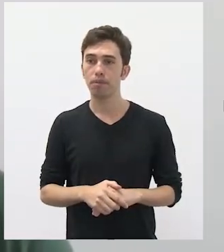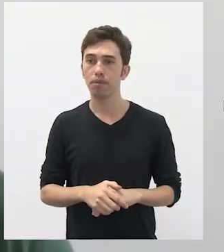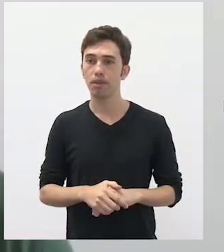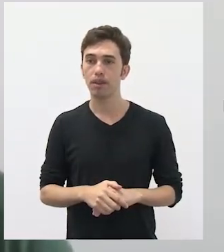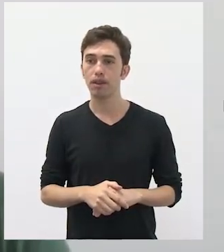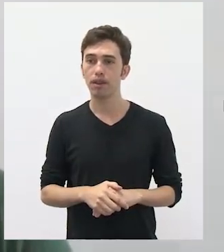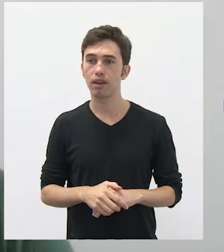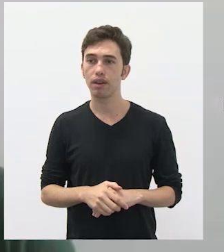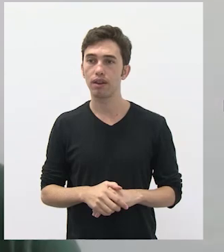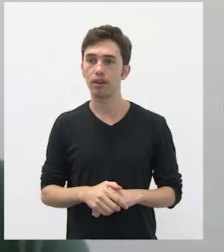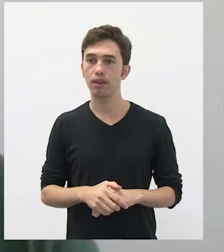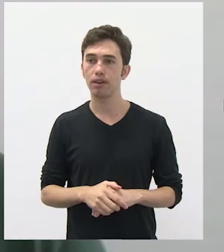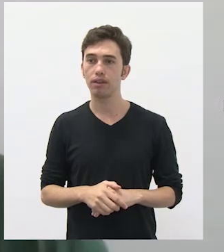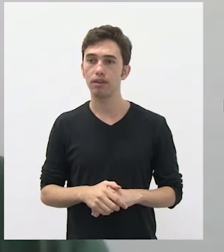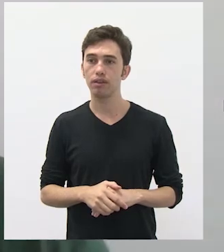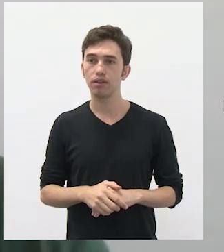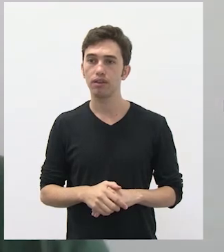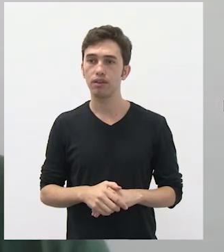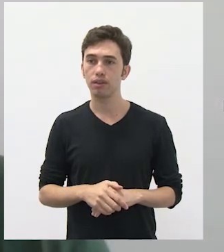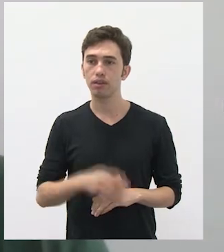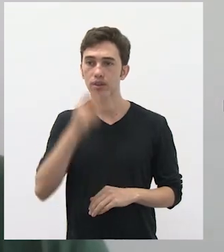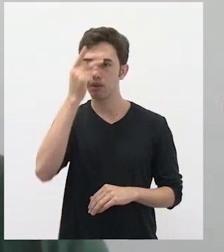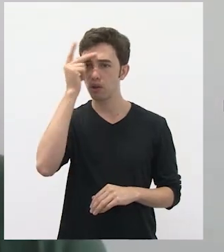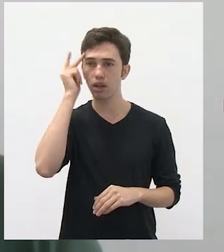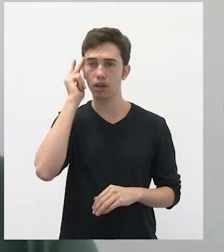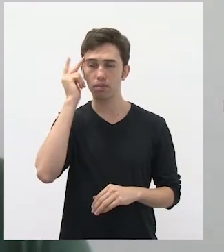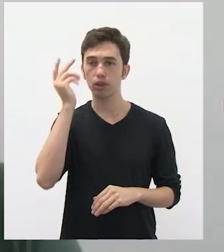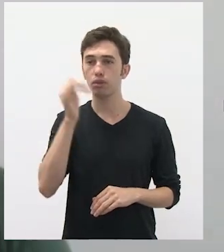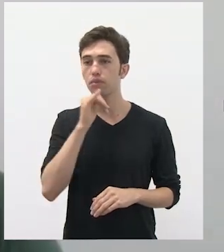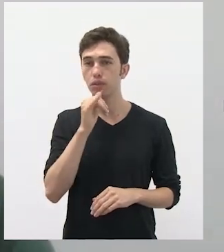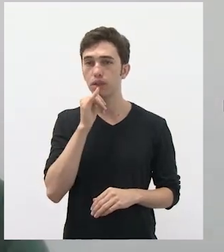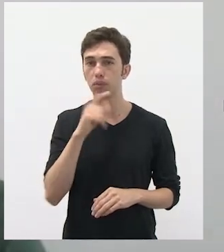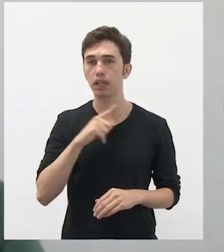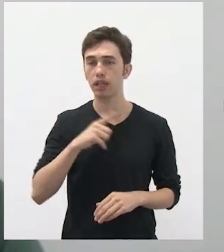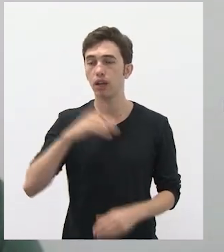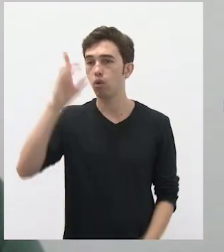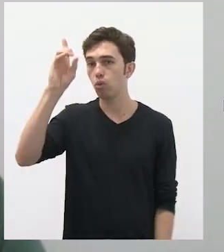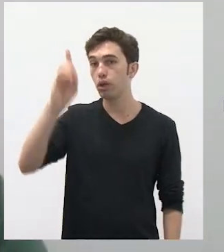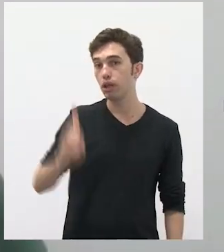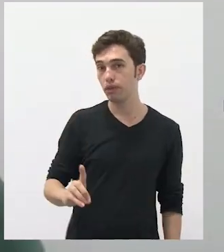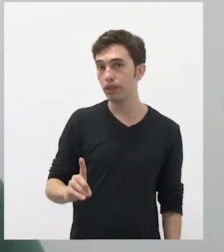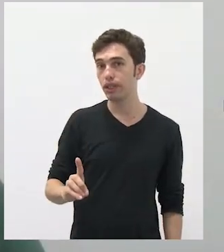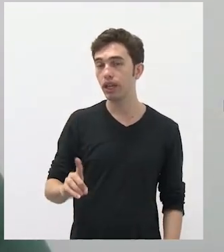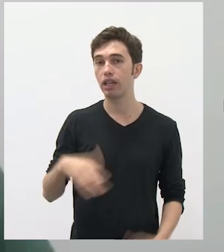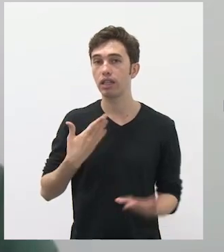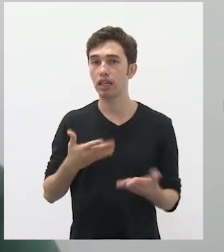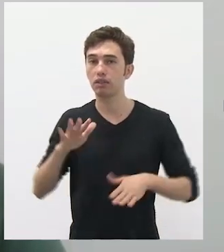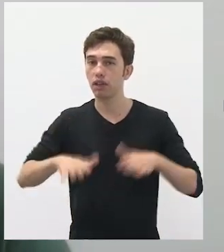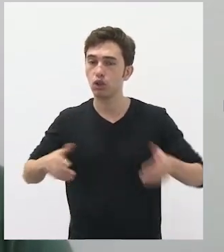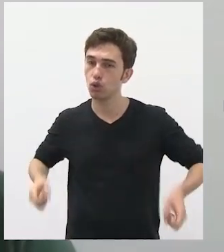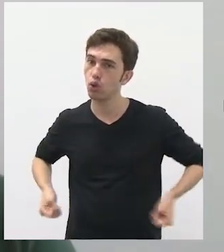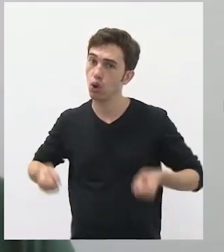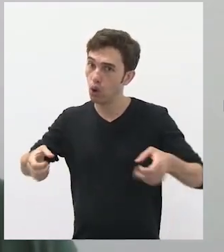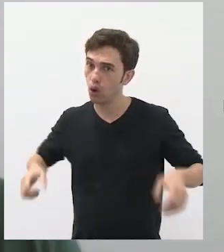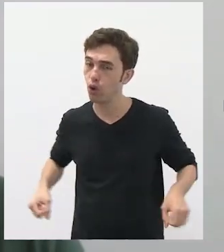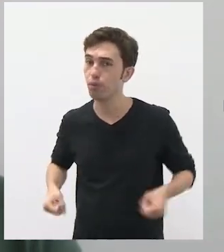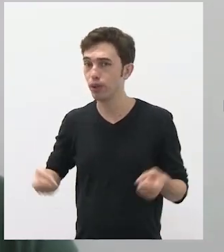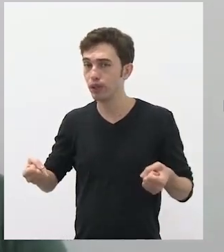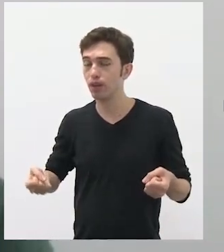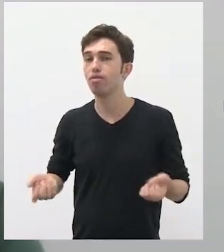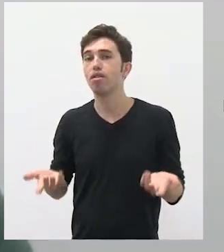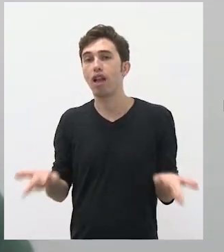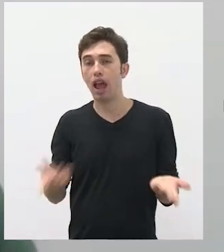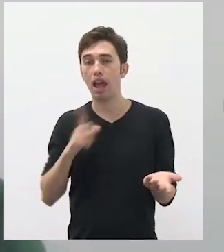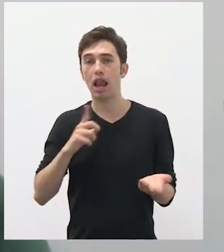por uma pessoa que tem, por exemplo, uma deficiência de locomoção, né? Ela faz isso